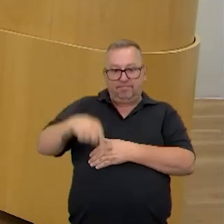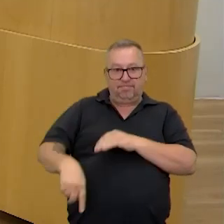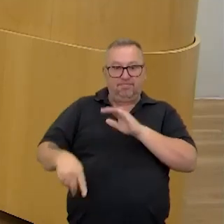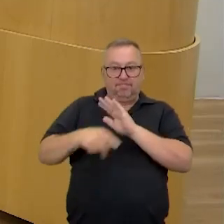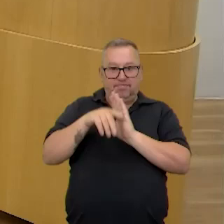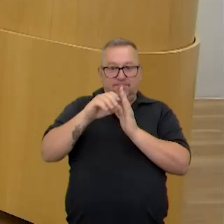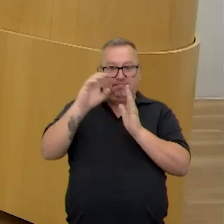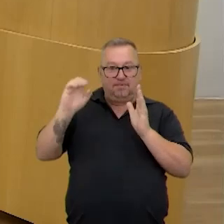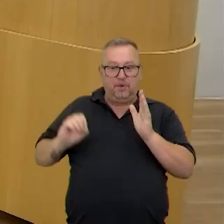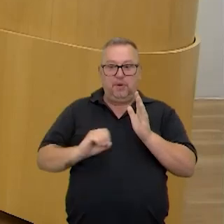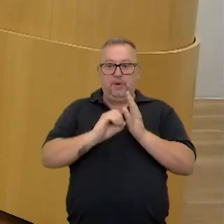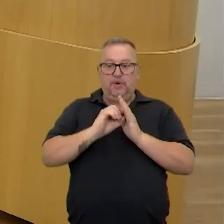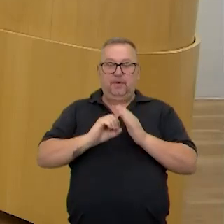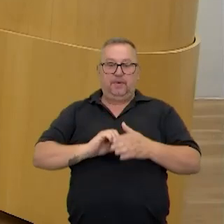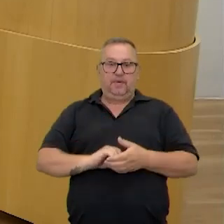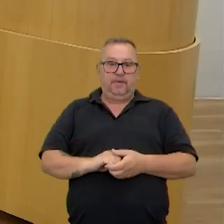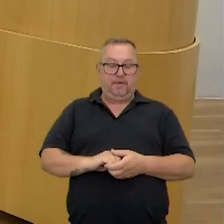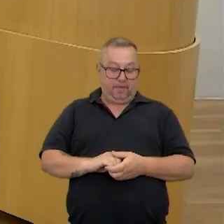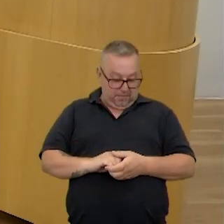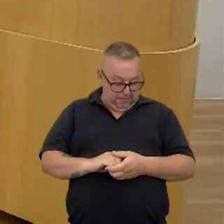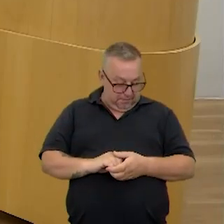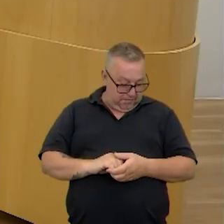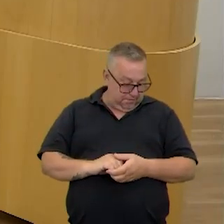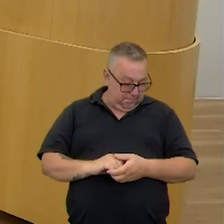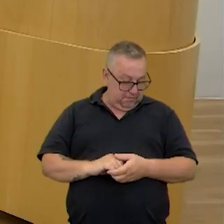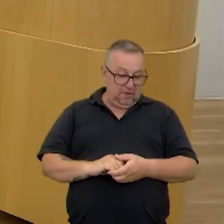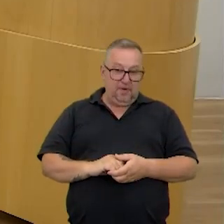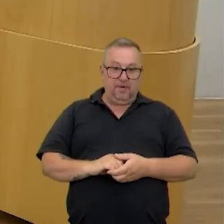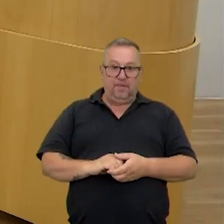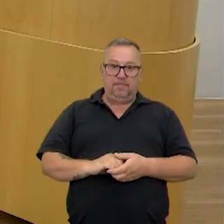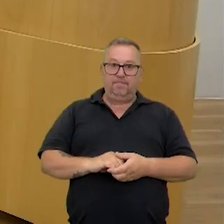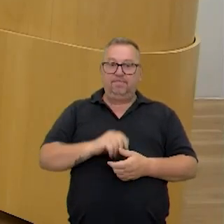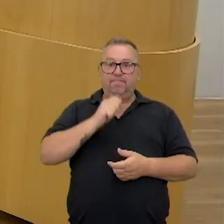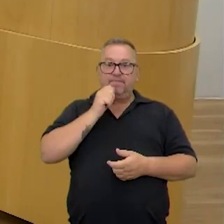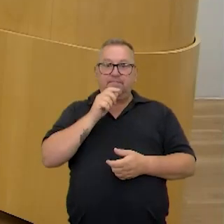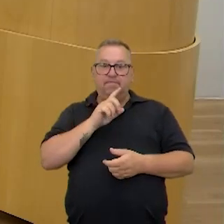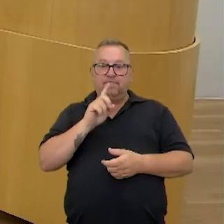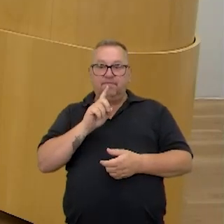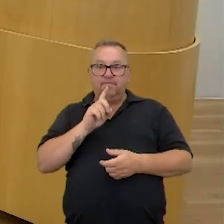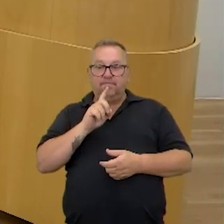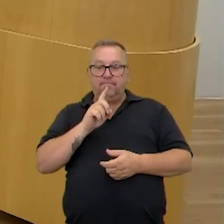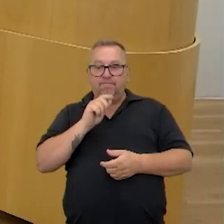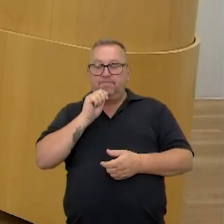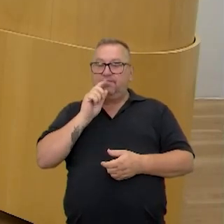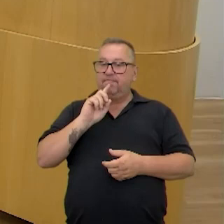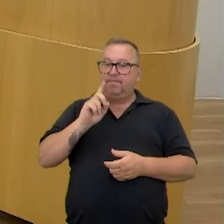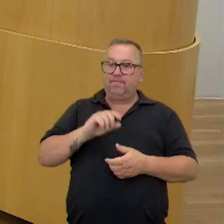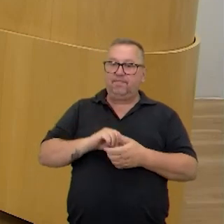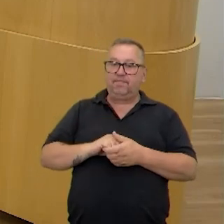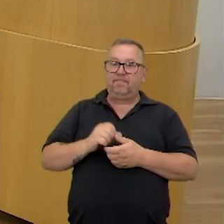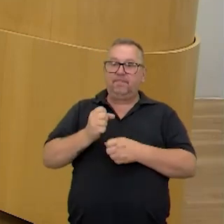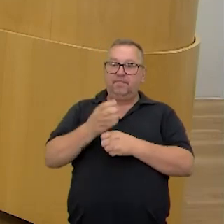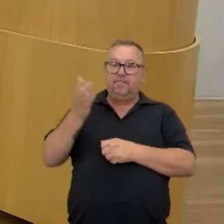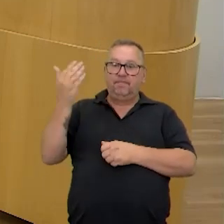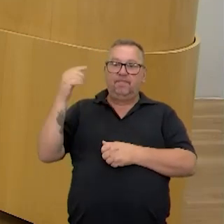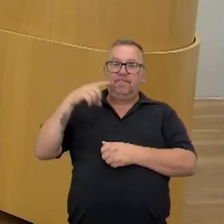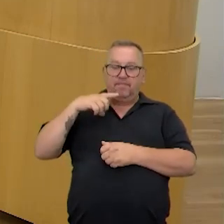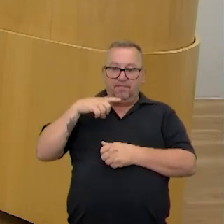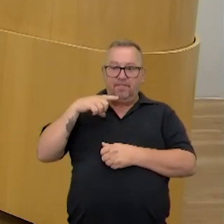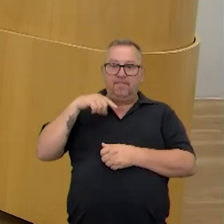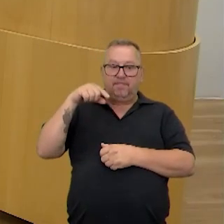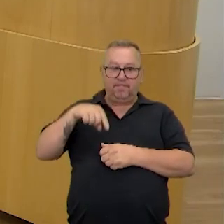também, online. Temos alguém no gatilho? Ainda não, né? O ano passado teve aí umas aulas